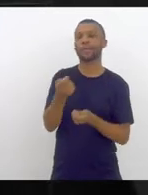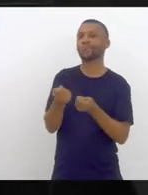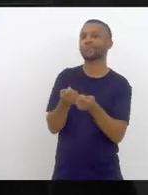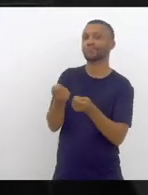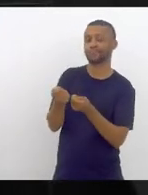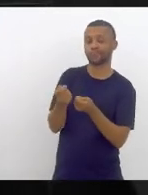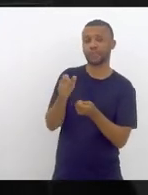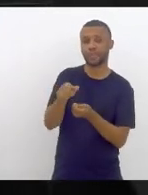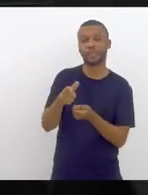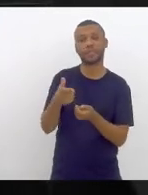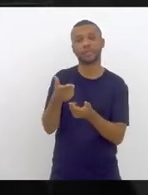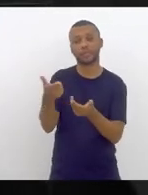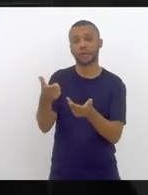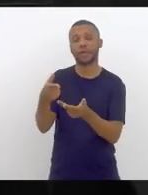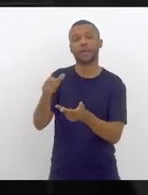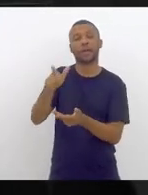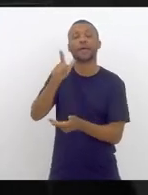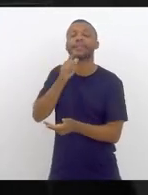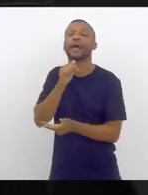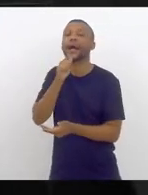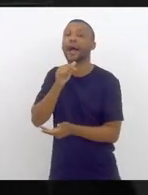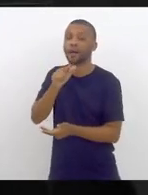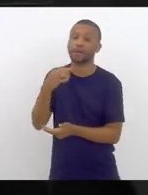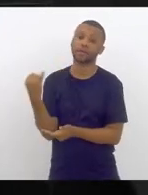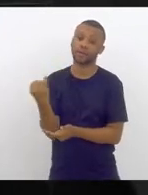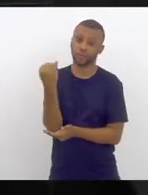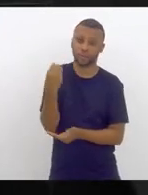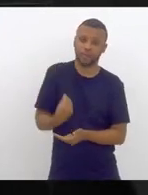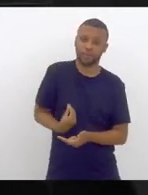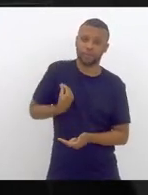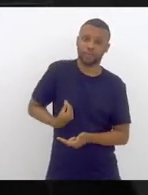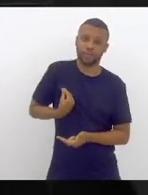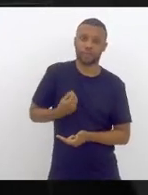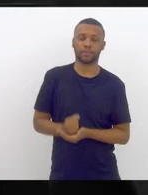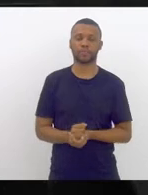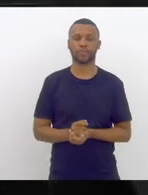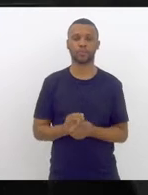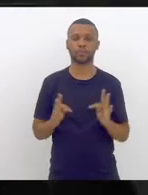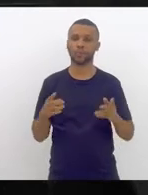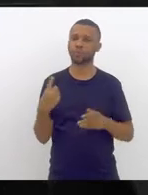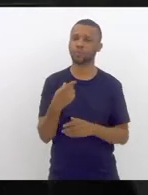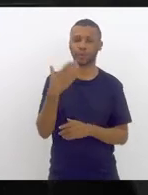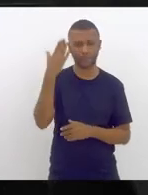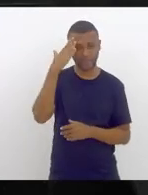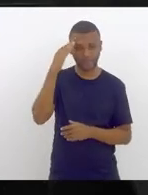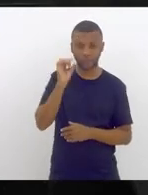dispensável a vida que a água como todos sabem nós nos colocamos contrariamente